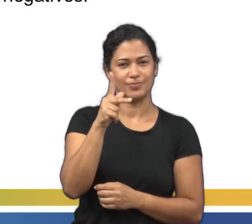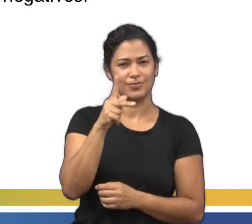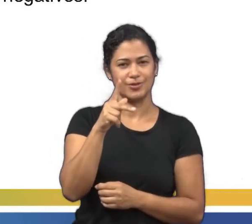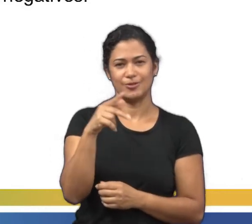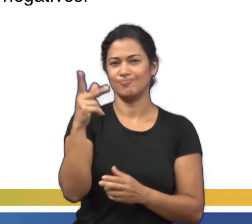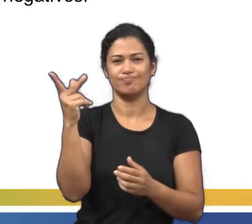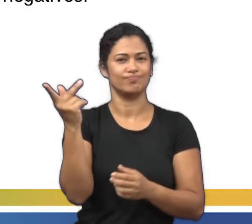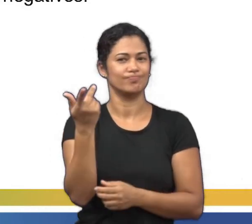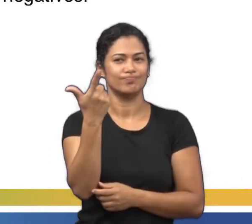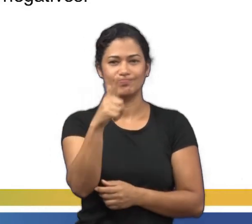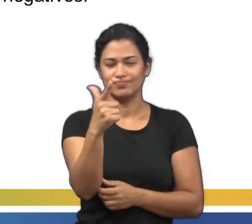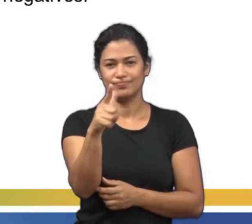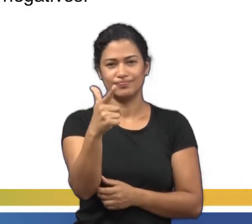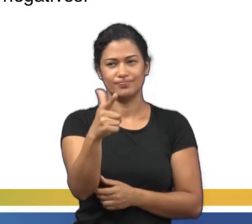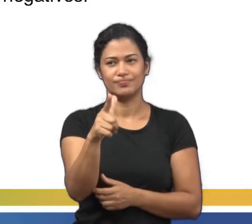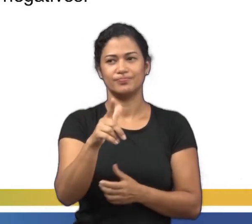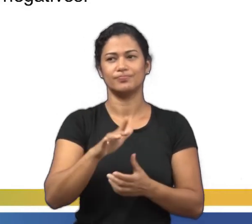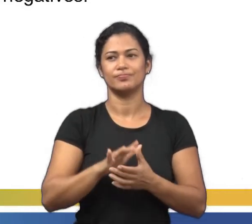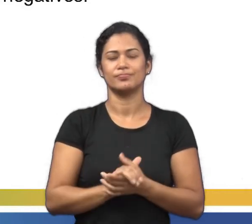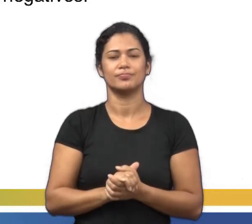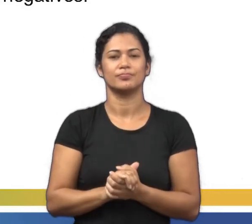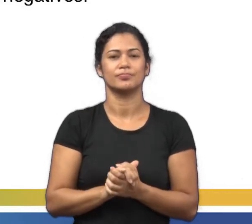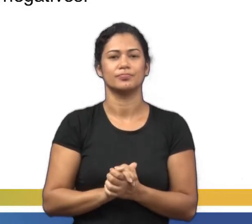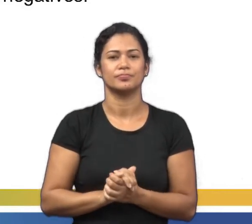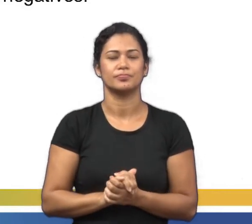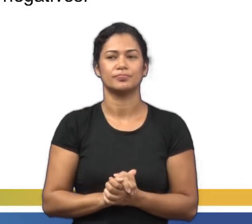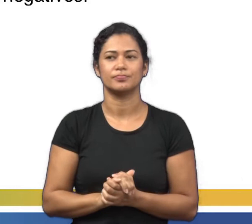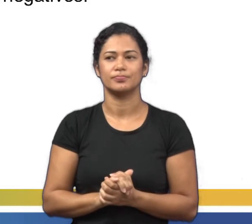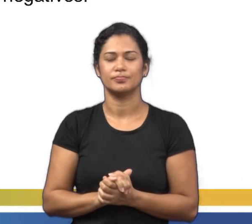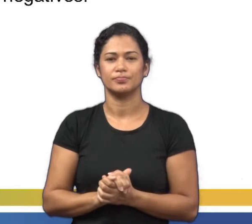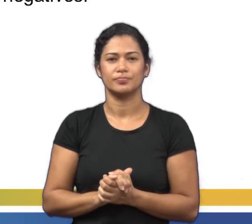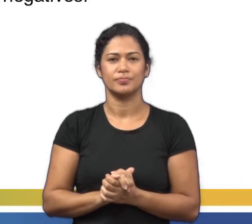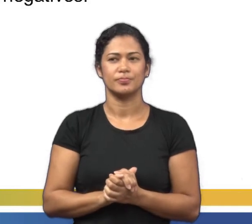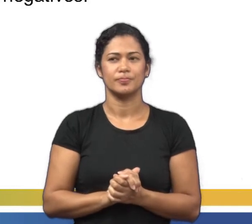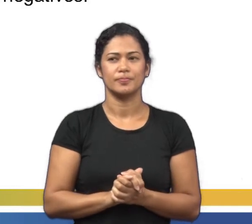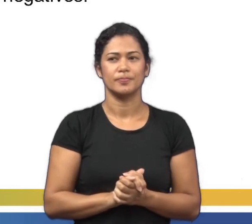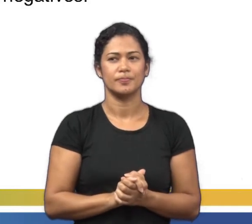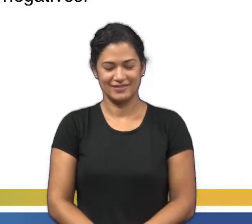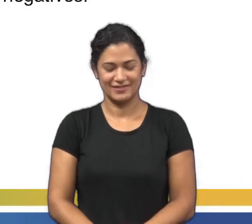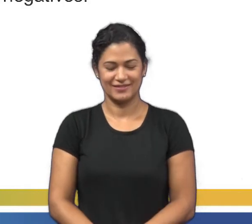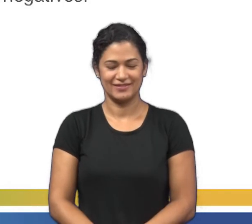Agora, para os ímpares, vão existir, certo?